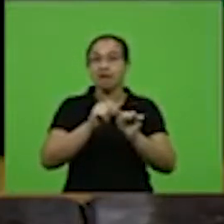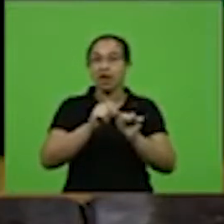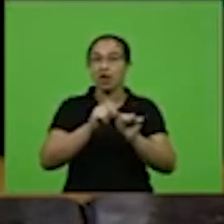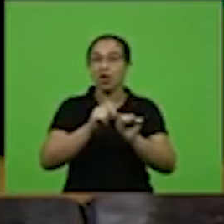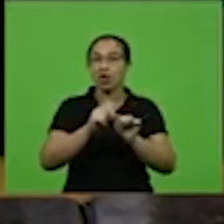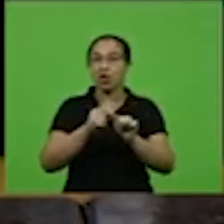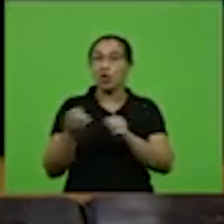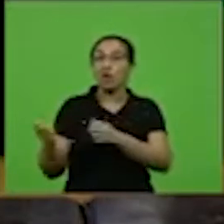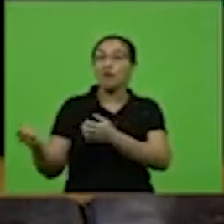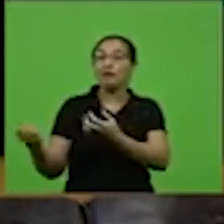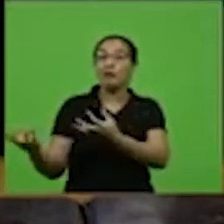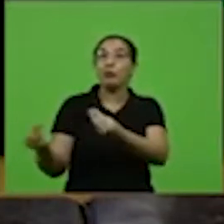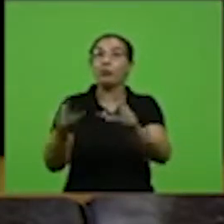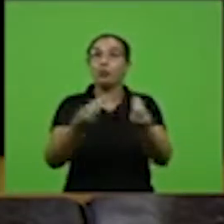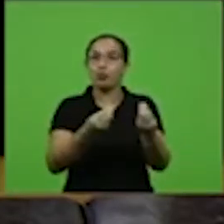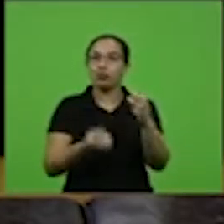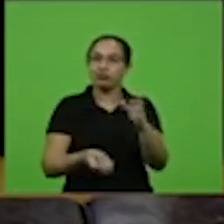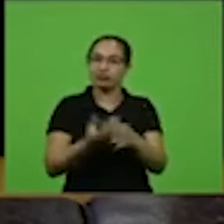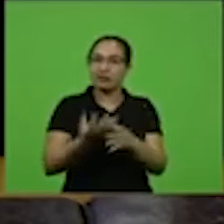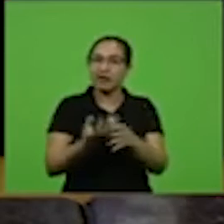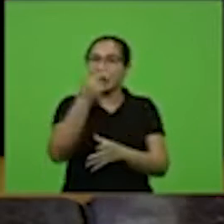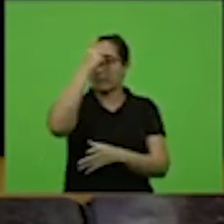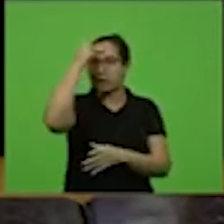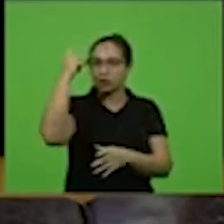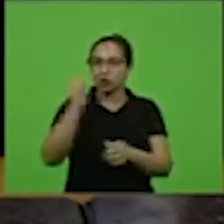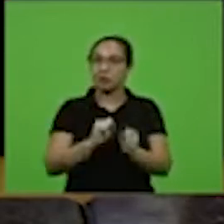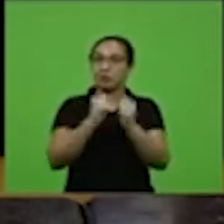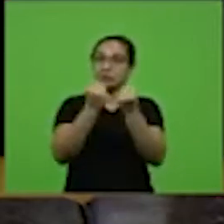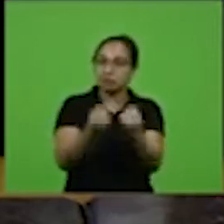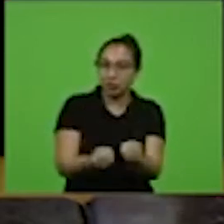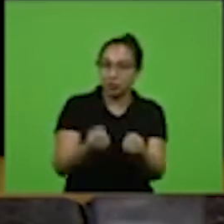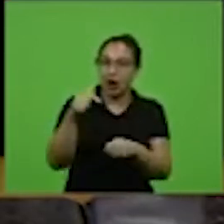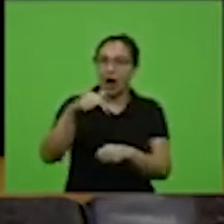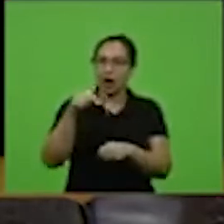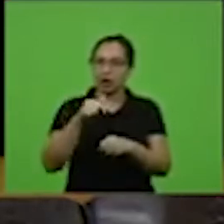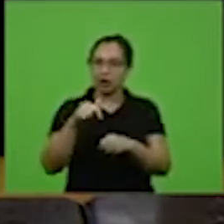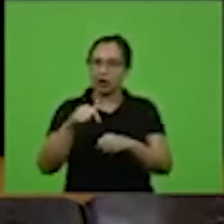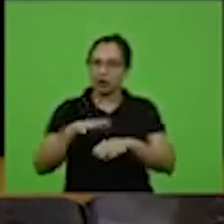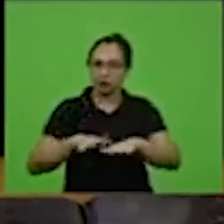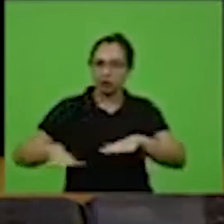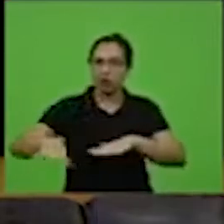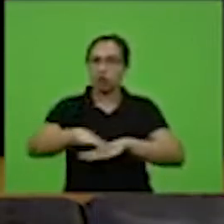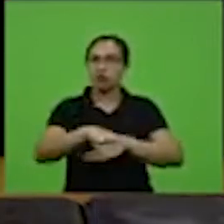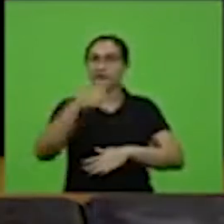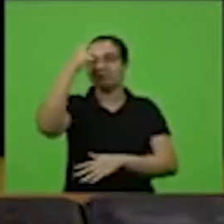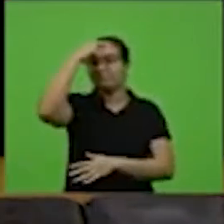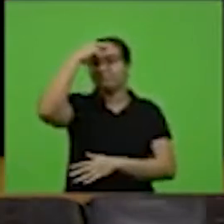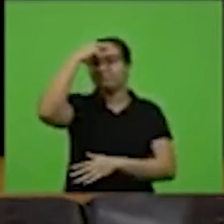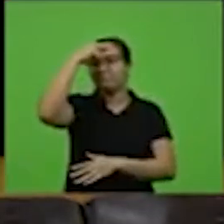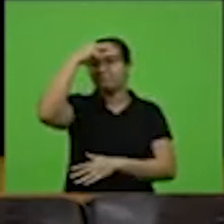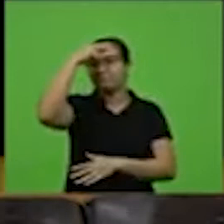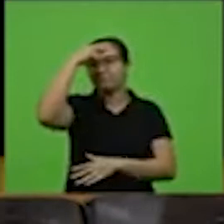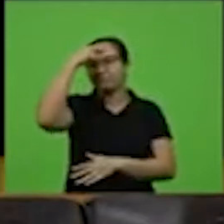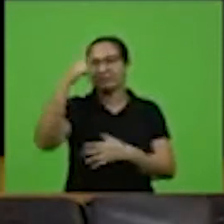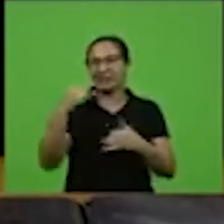mãos, vários corações, especialmente aqui no litoral, sobre a questão da conscientização da farra do boi.